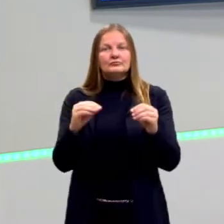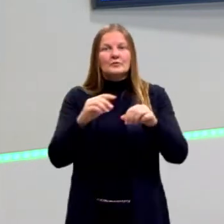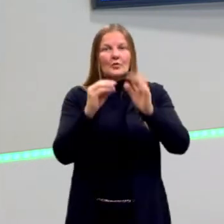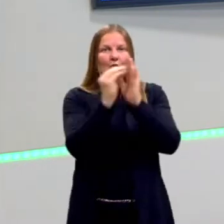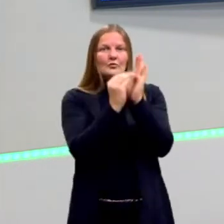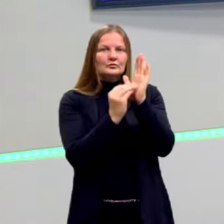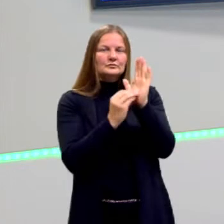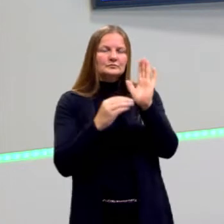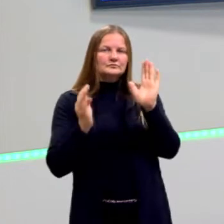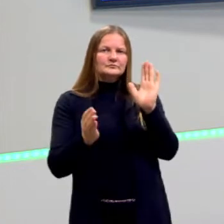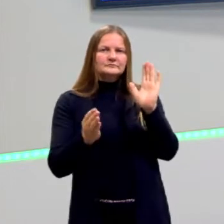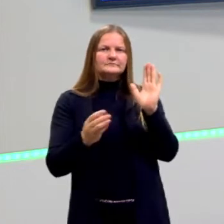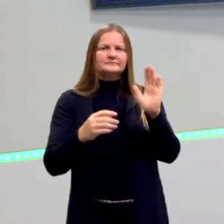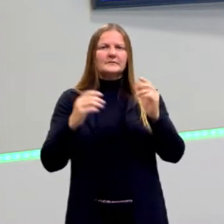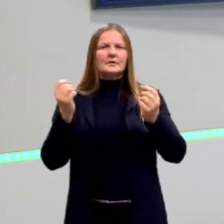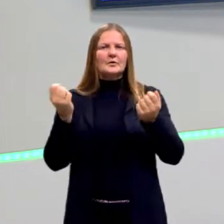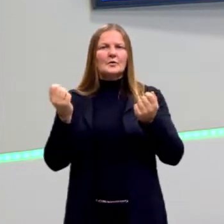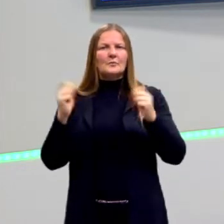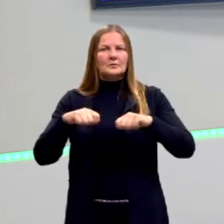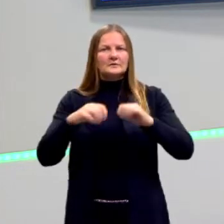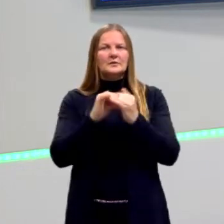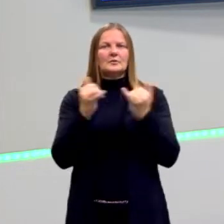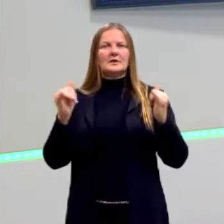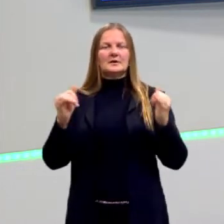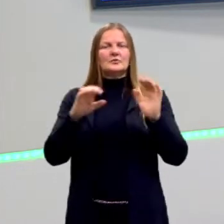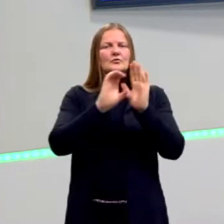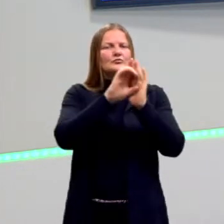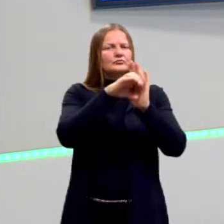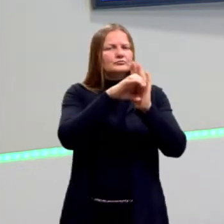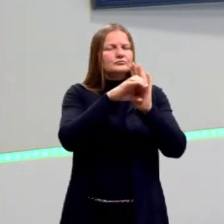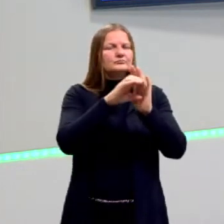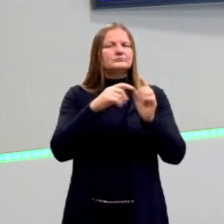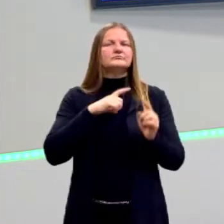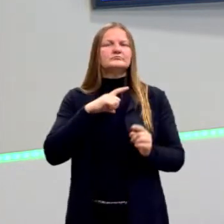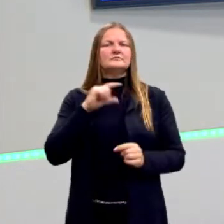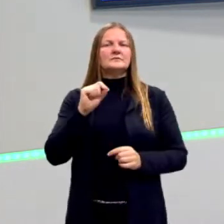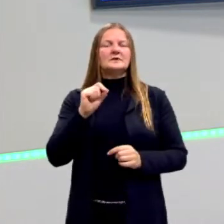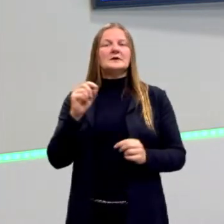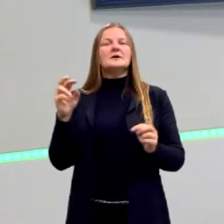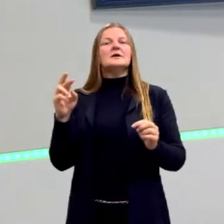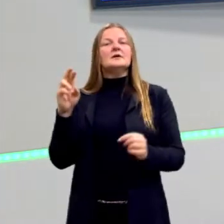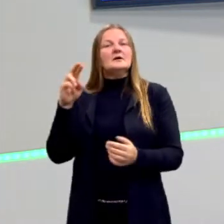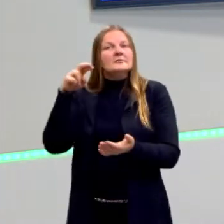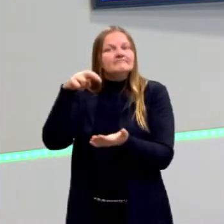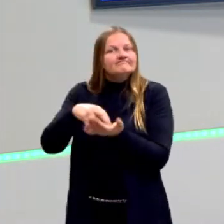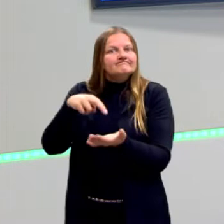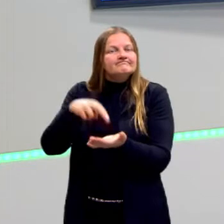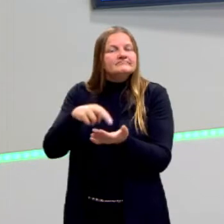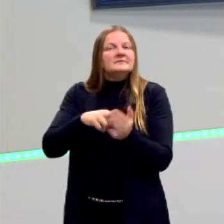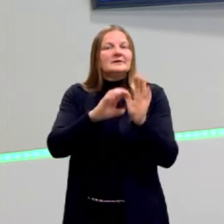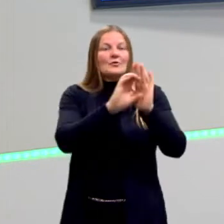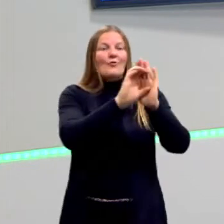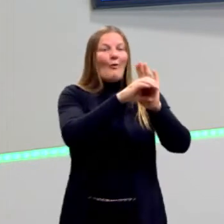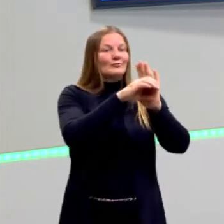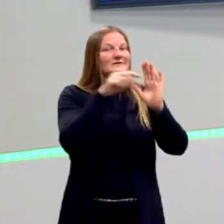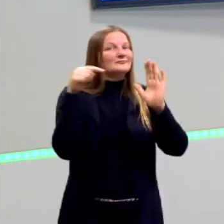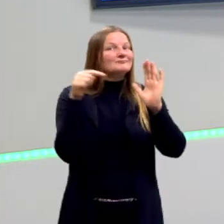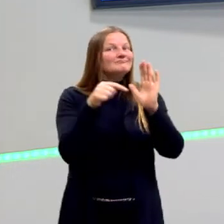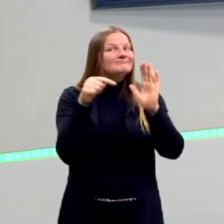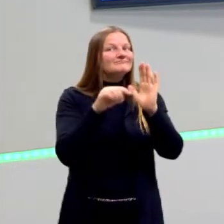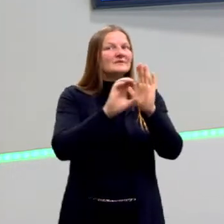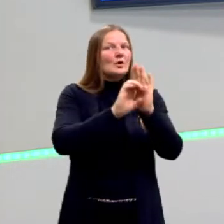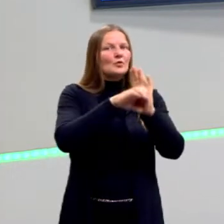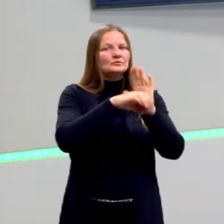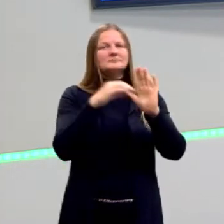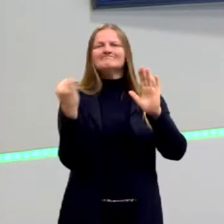aqui né da do potencial elétrico dos conceitos é realmente o conceito tá então